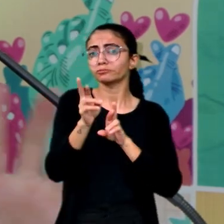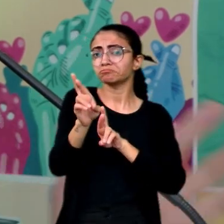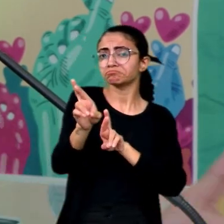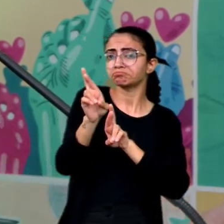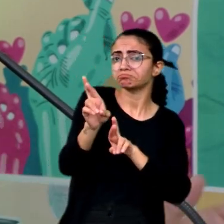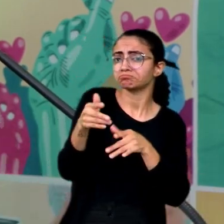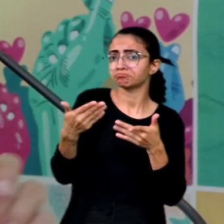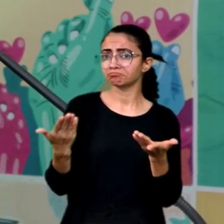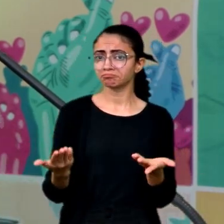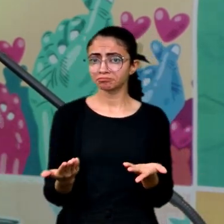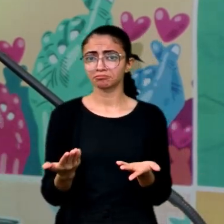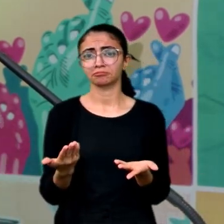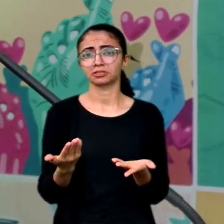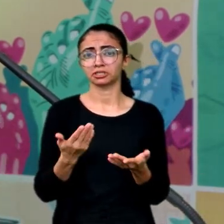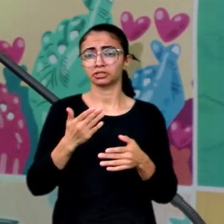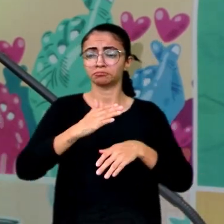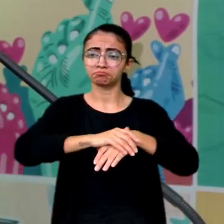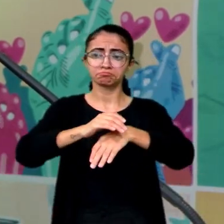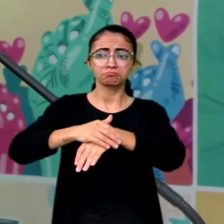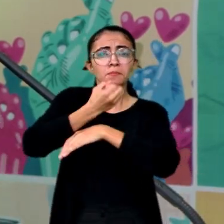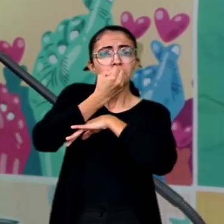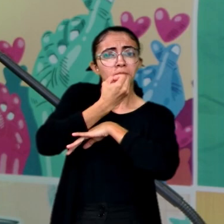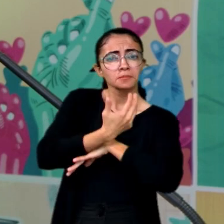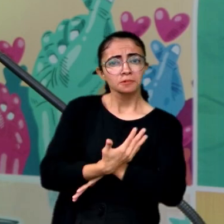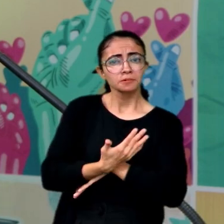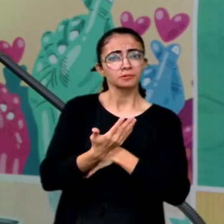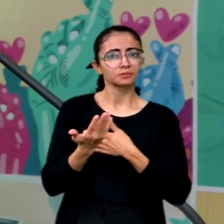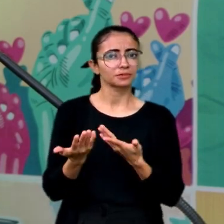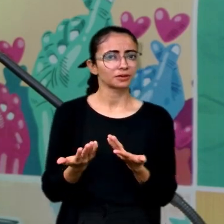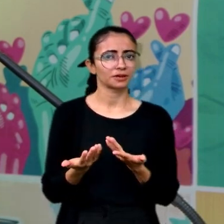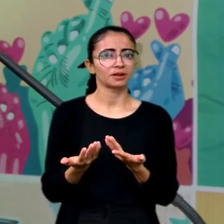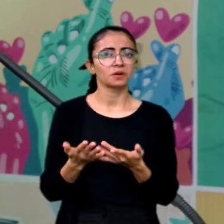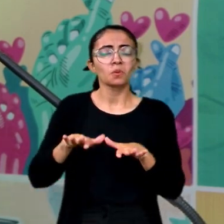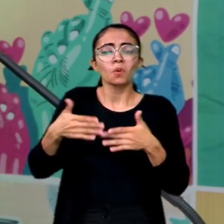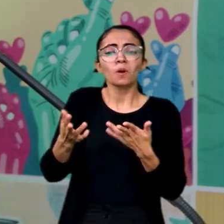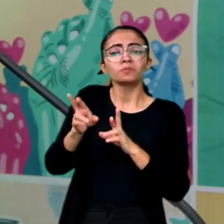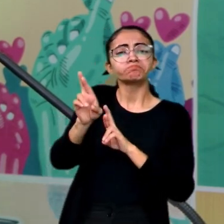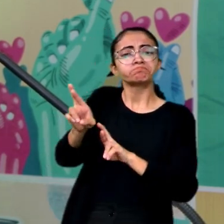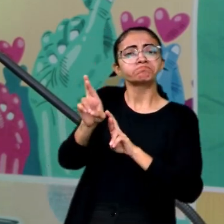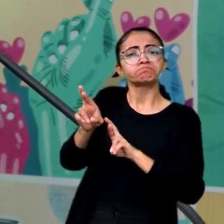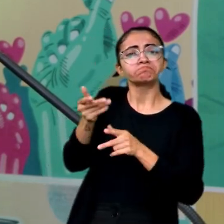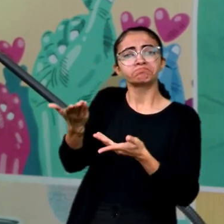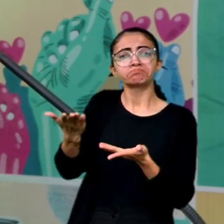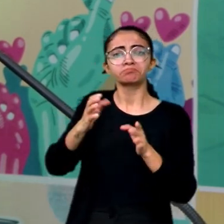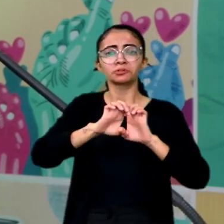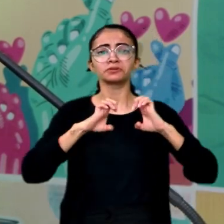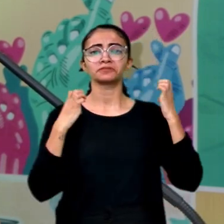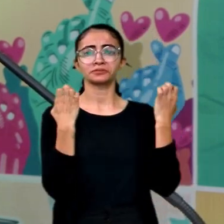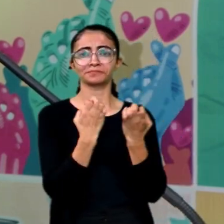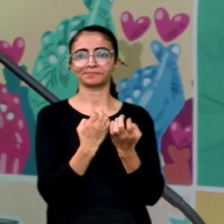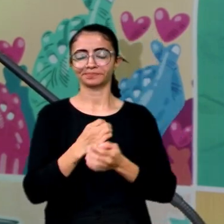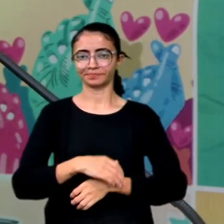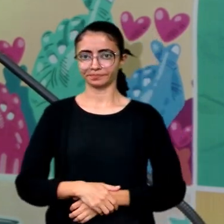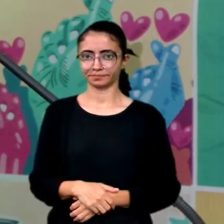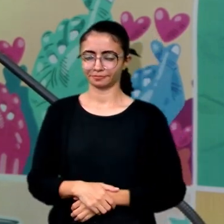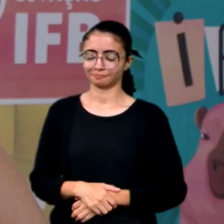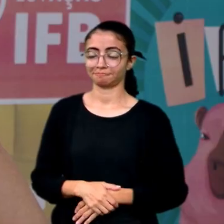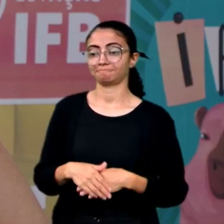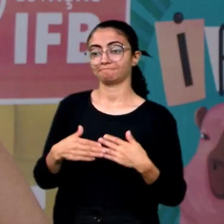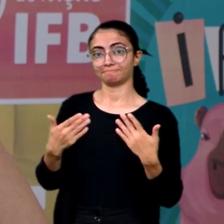né, essas boas práticas e tudo. Como é que está essa palavra, a expectativa para esse evento aqui? Bom, o